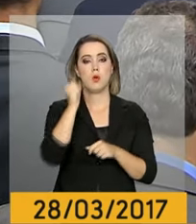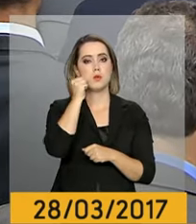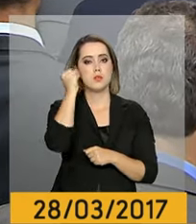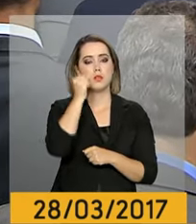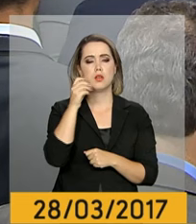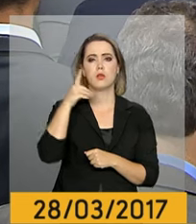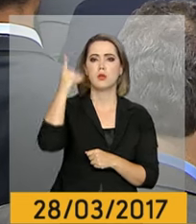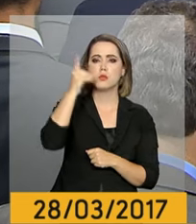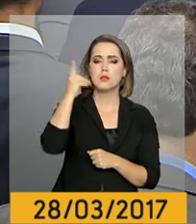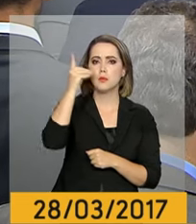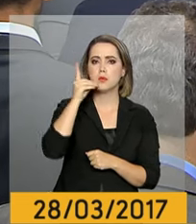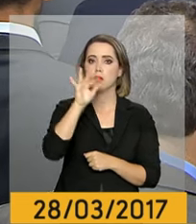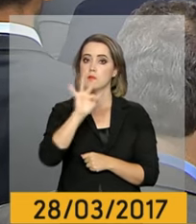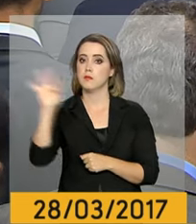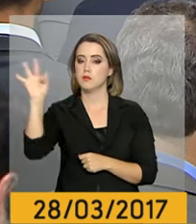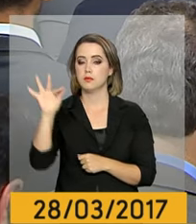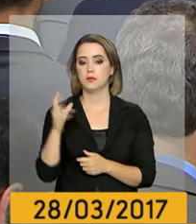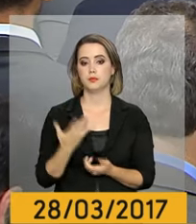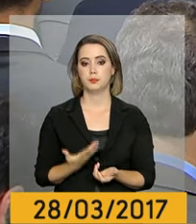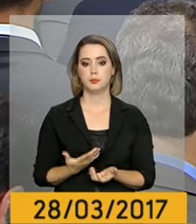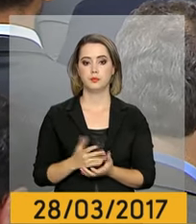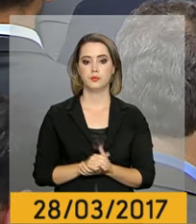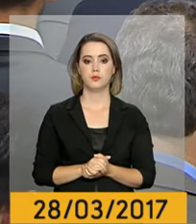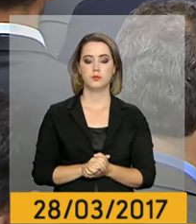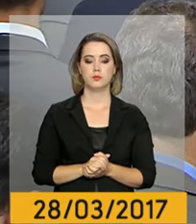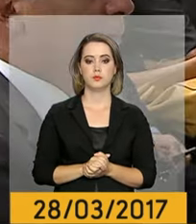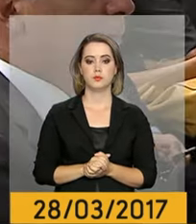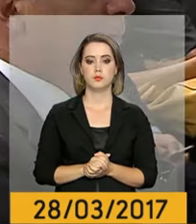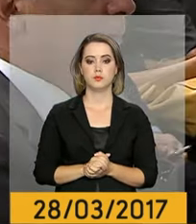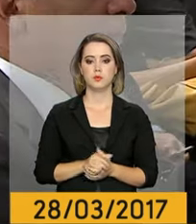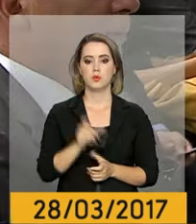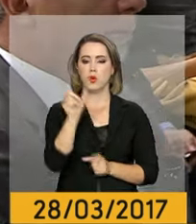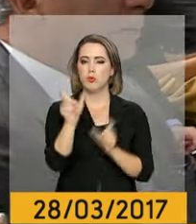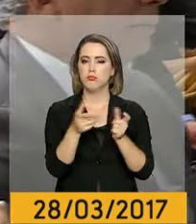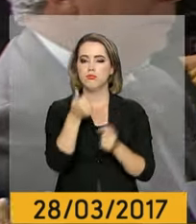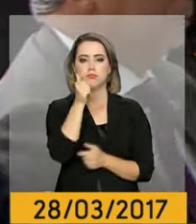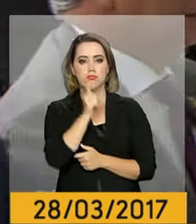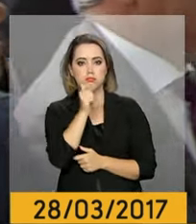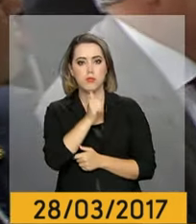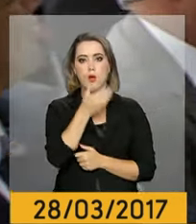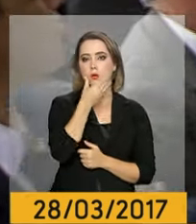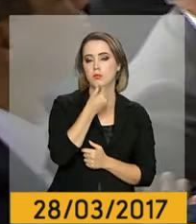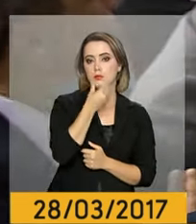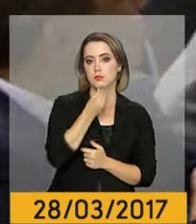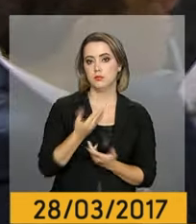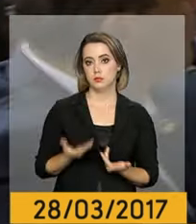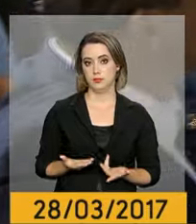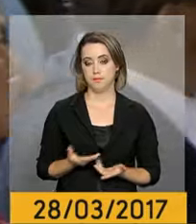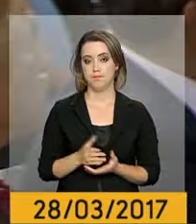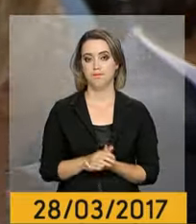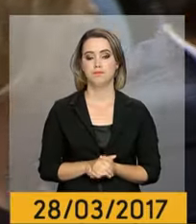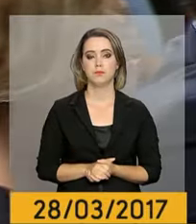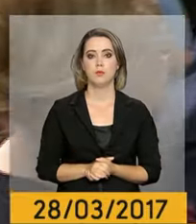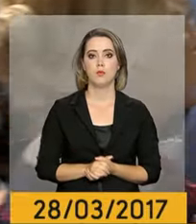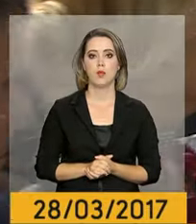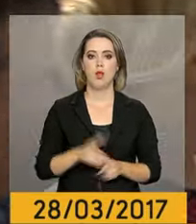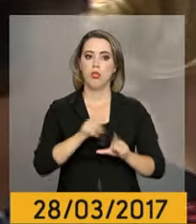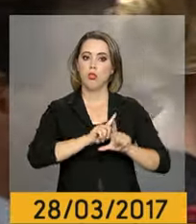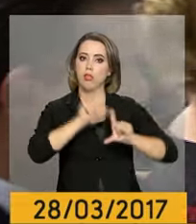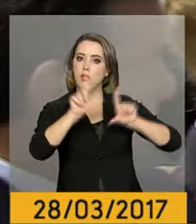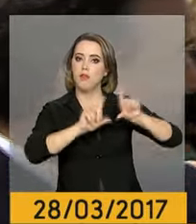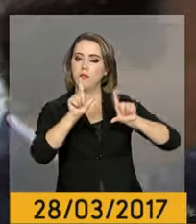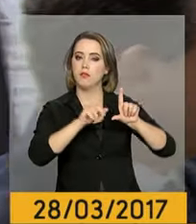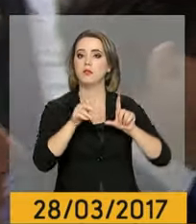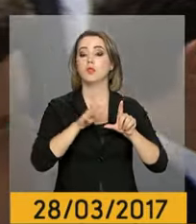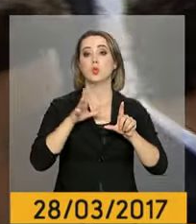Deputados Federais e os senhores e as senhoras a imprensa